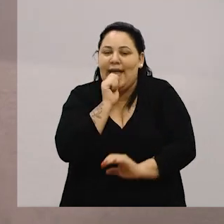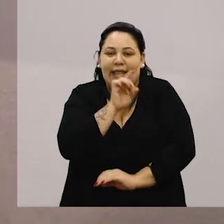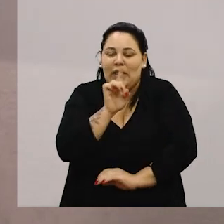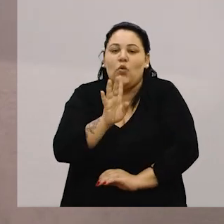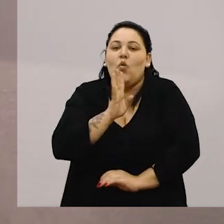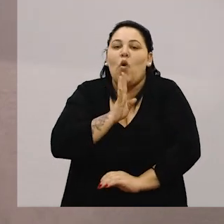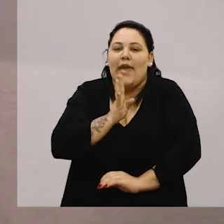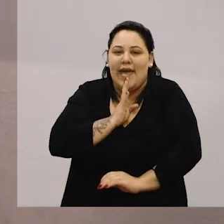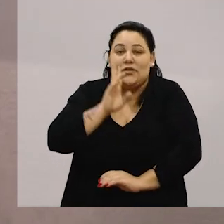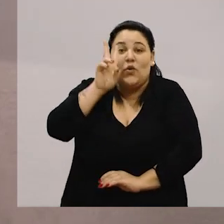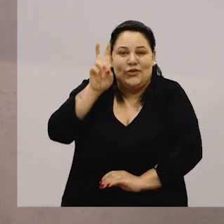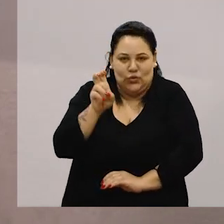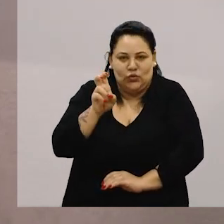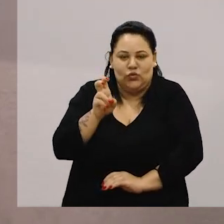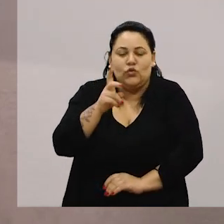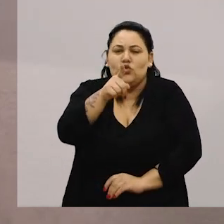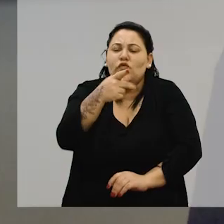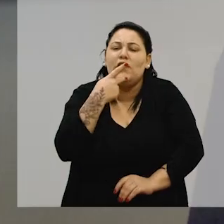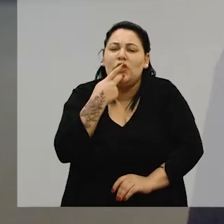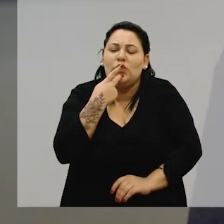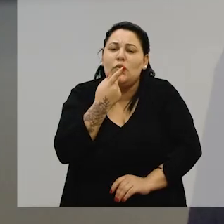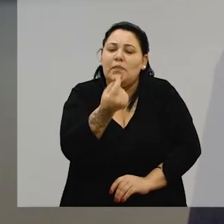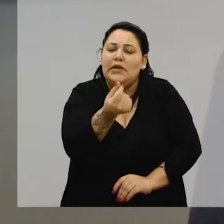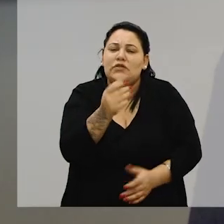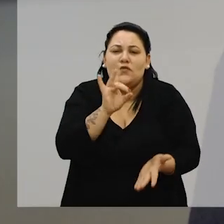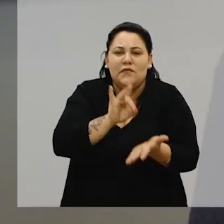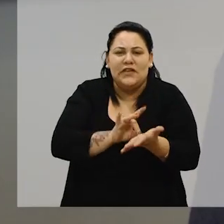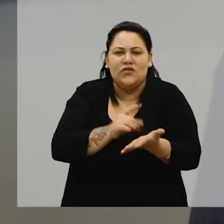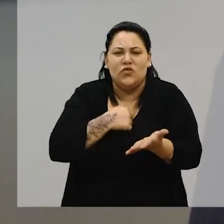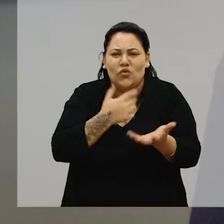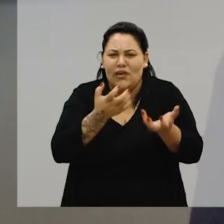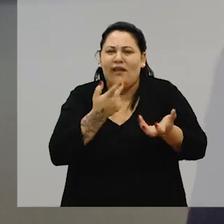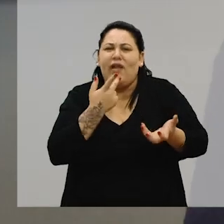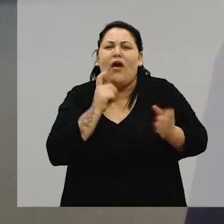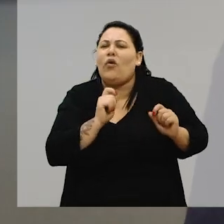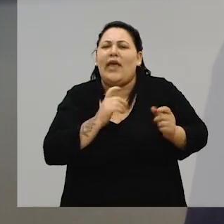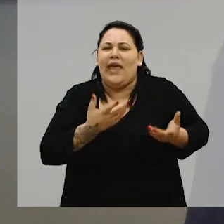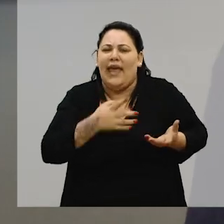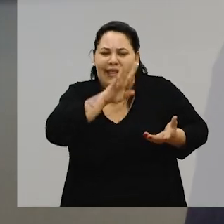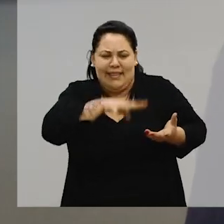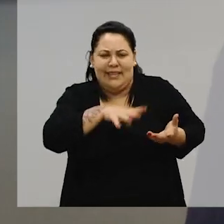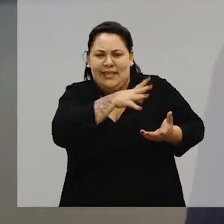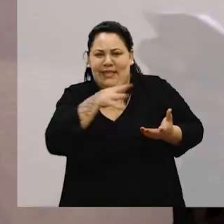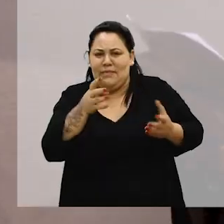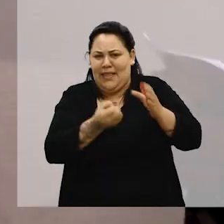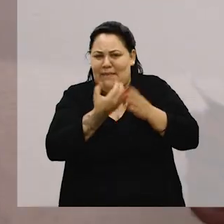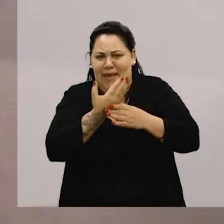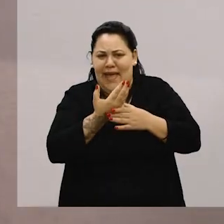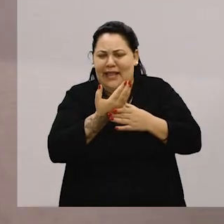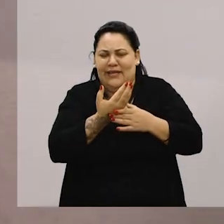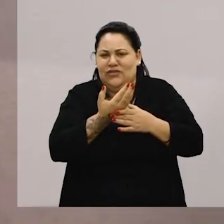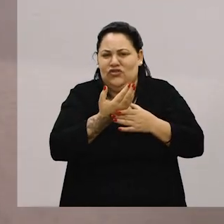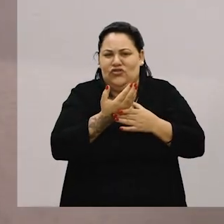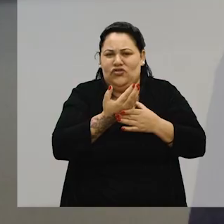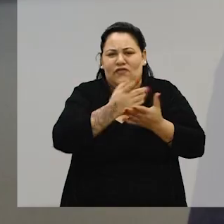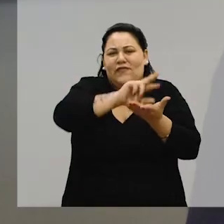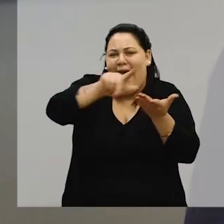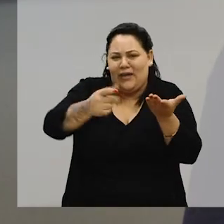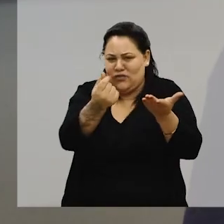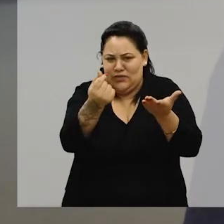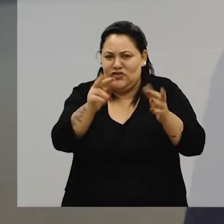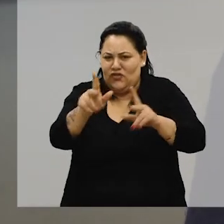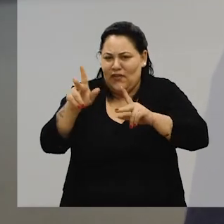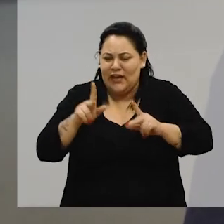o assunto, Guilherme, quando tu falas no preço fixo, é no sentido de tabelar realmente ou um mercado, deixar livre? Para até um